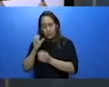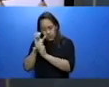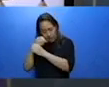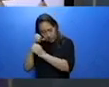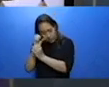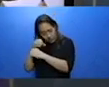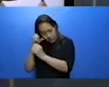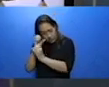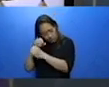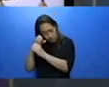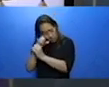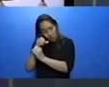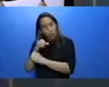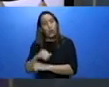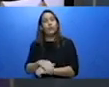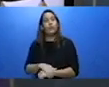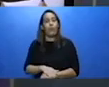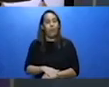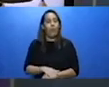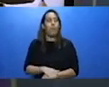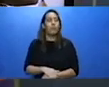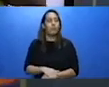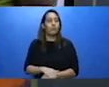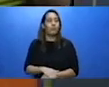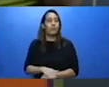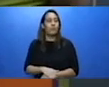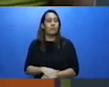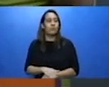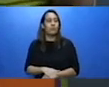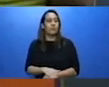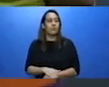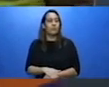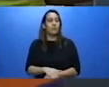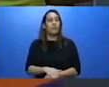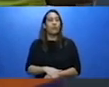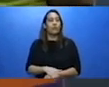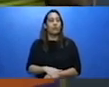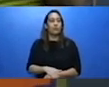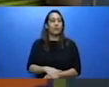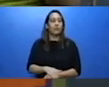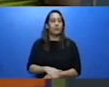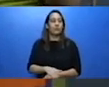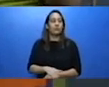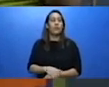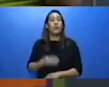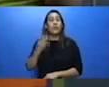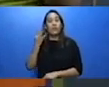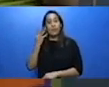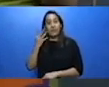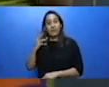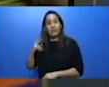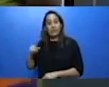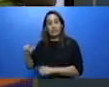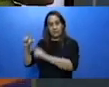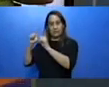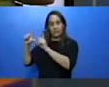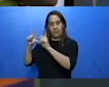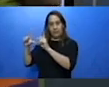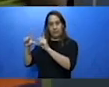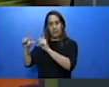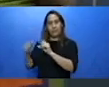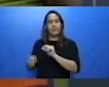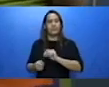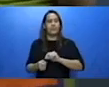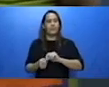ensaio, aqui o microscópio, aqui crianças da idade de vocês também